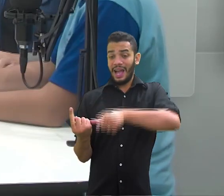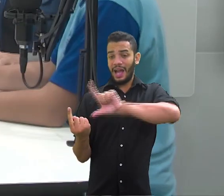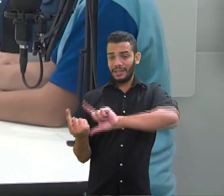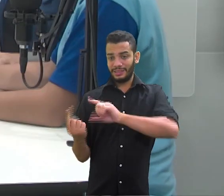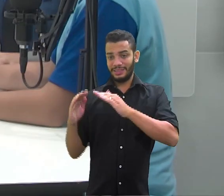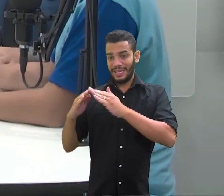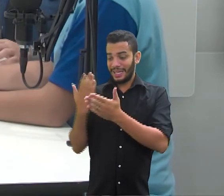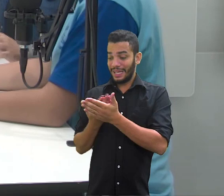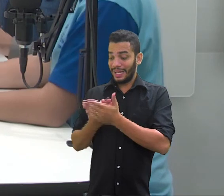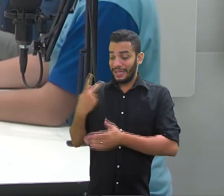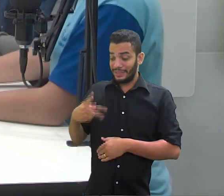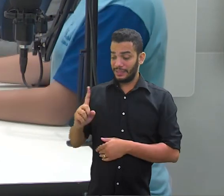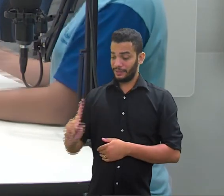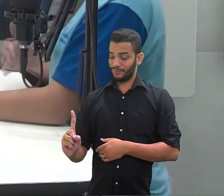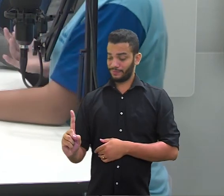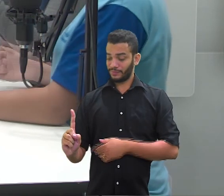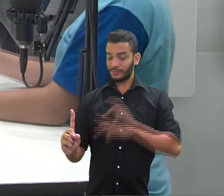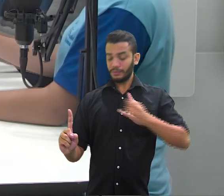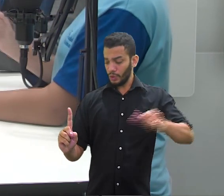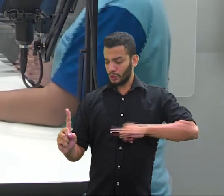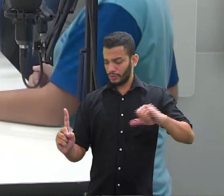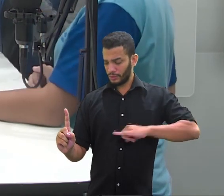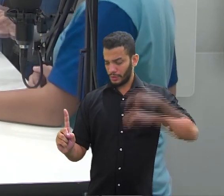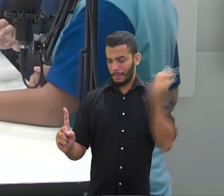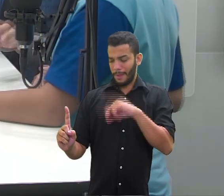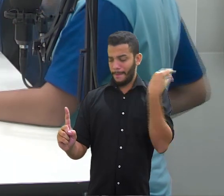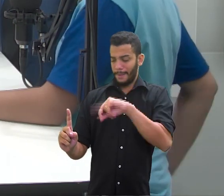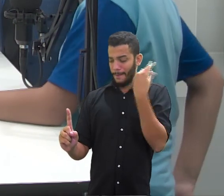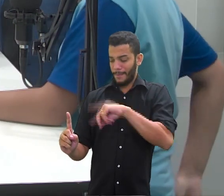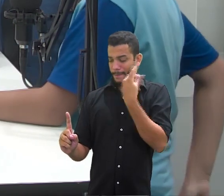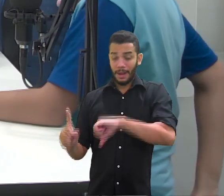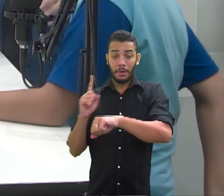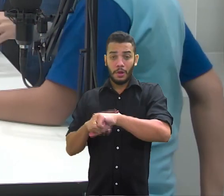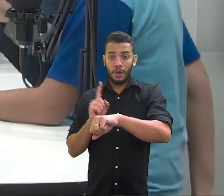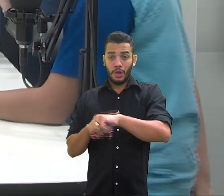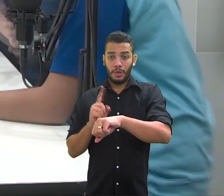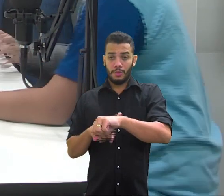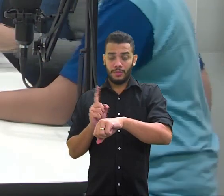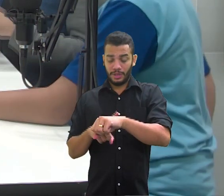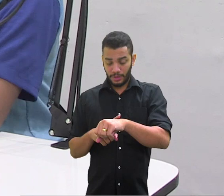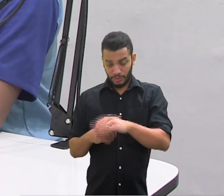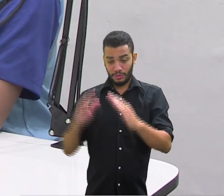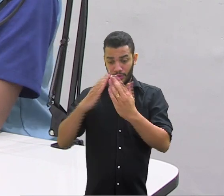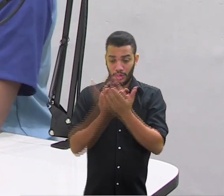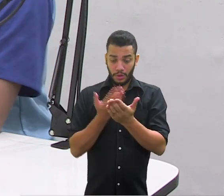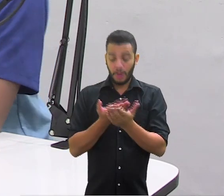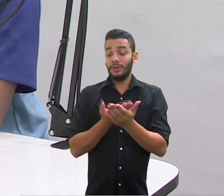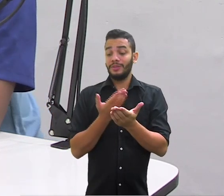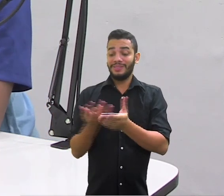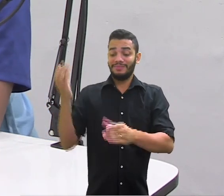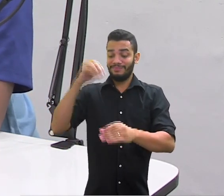também- professor tá tão machucado. Que aí É ele... muita coisa É. em cima, muita responsabilidade, muita pressão, mas precisa